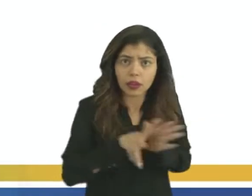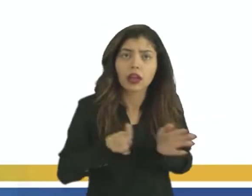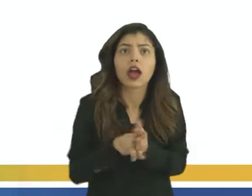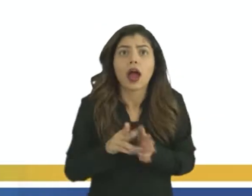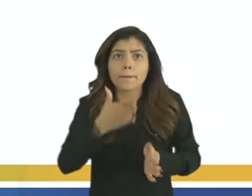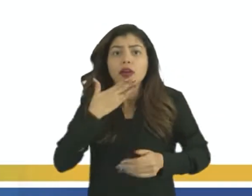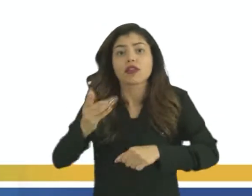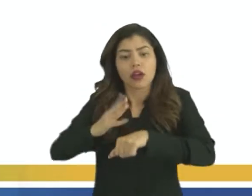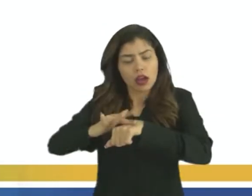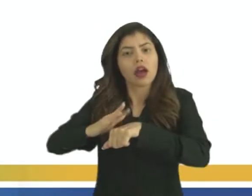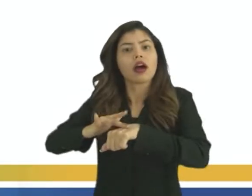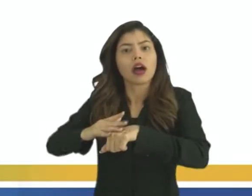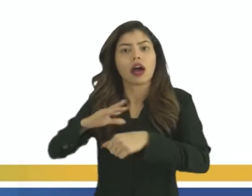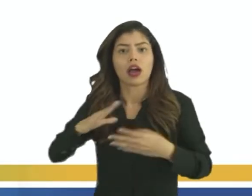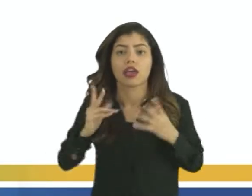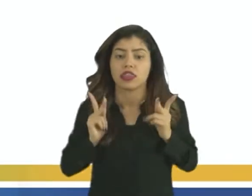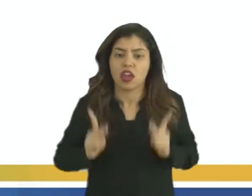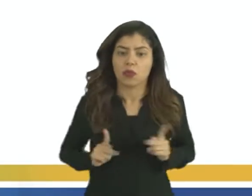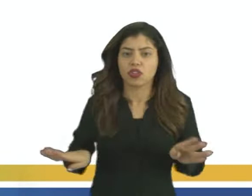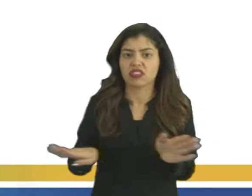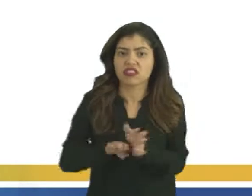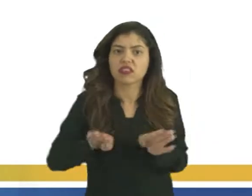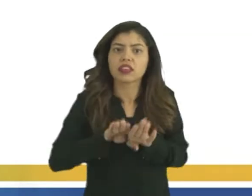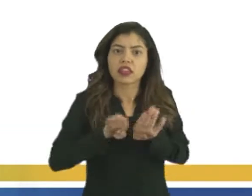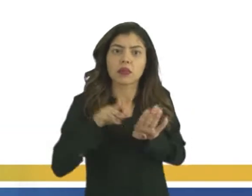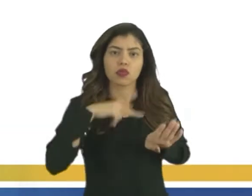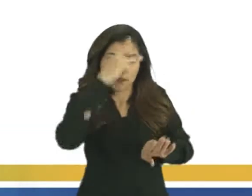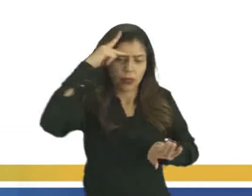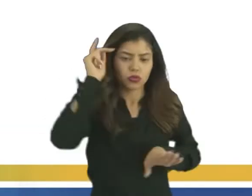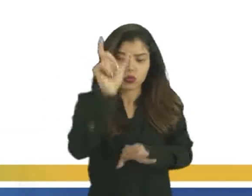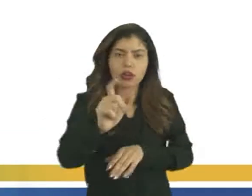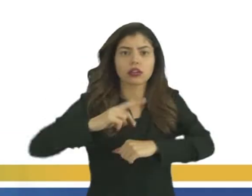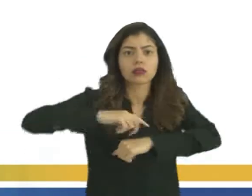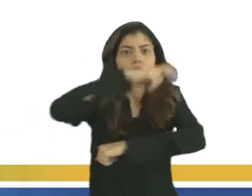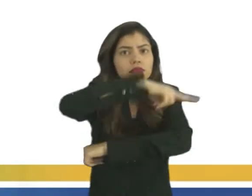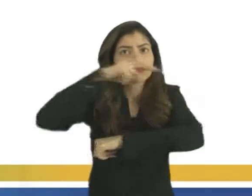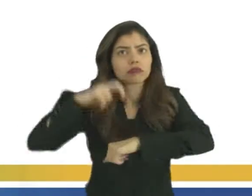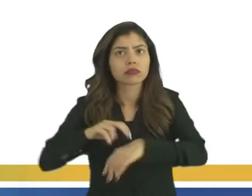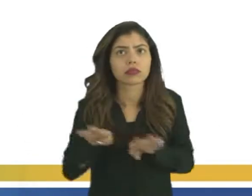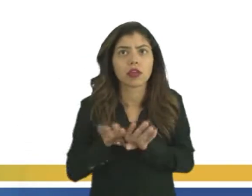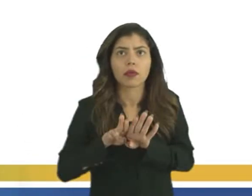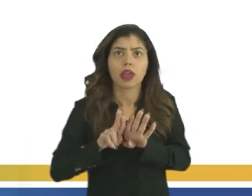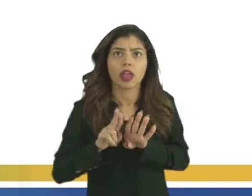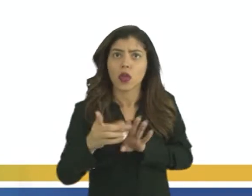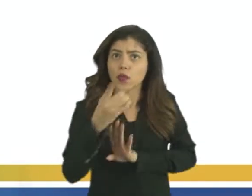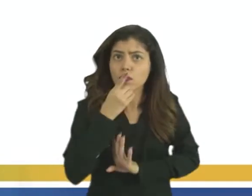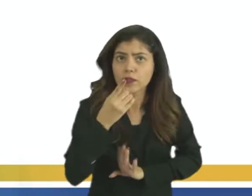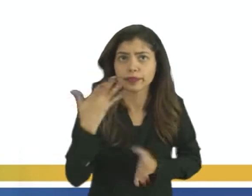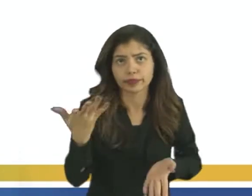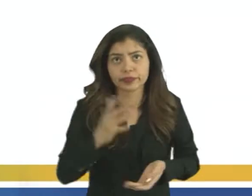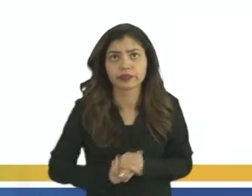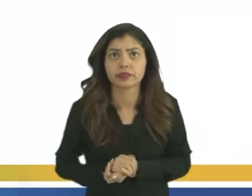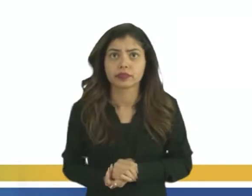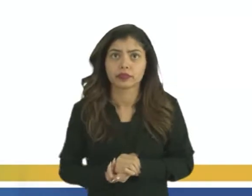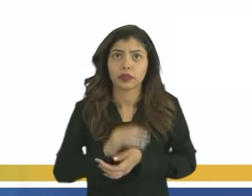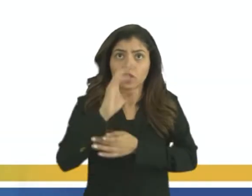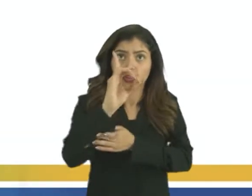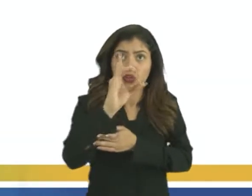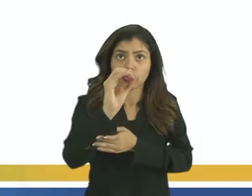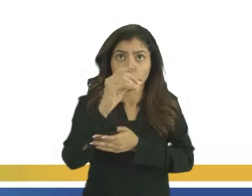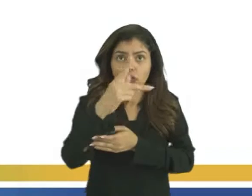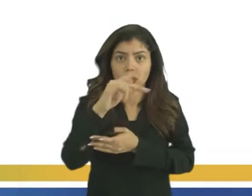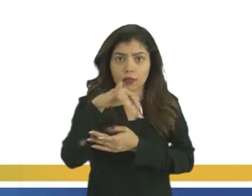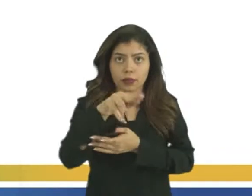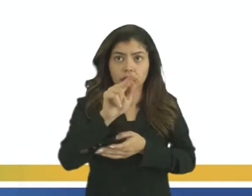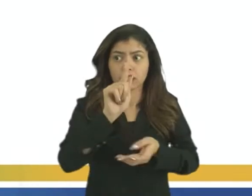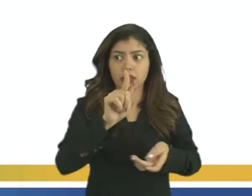a se recuperarem para melhorar a performance de um atleta saudável ou de uma certa aldeia gaulesa, por tutates, o famoso doping.